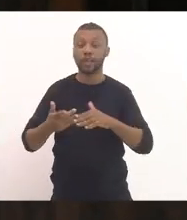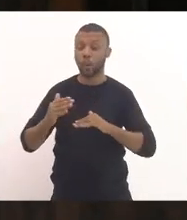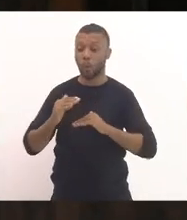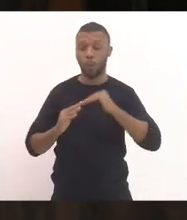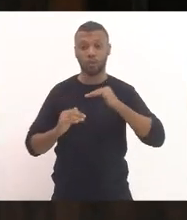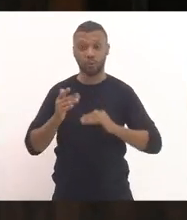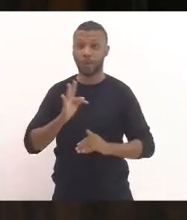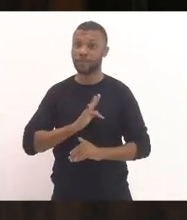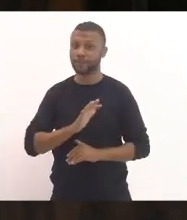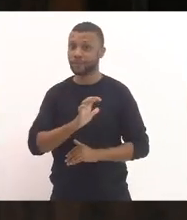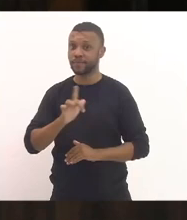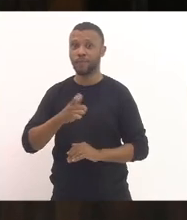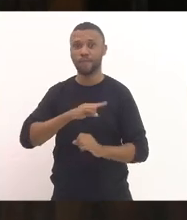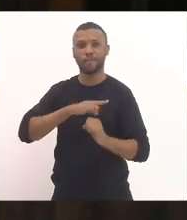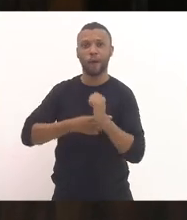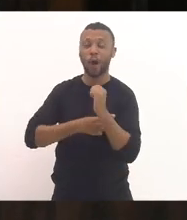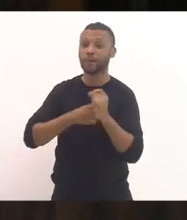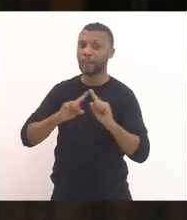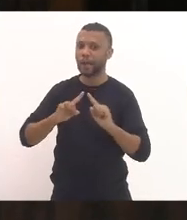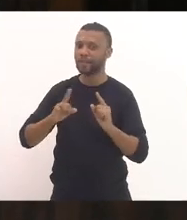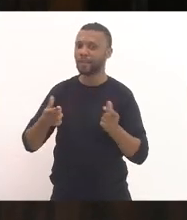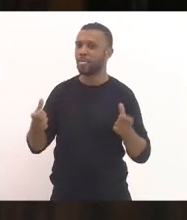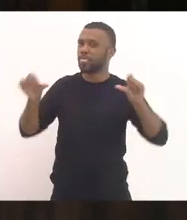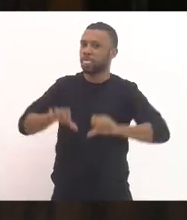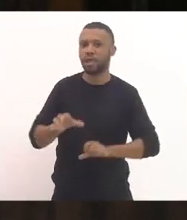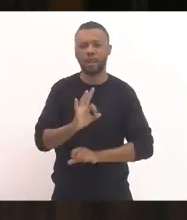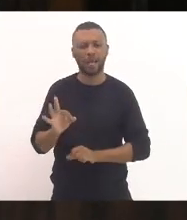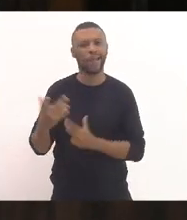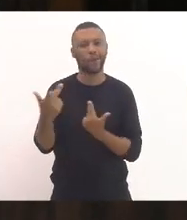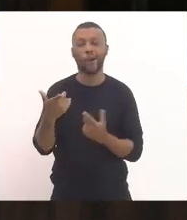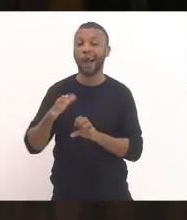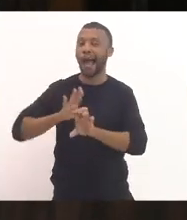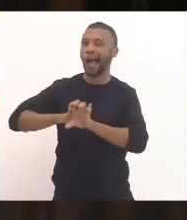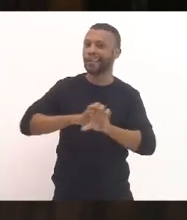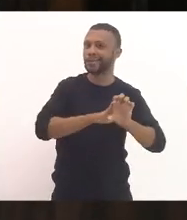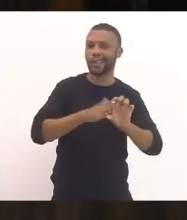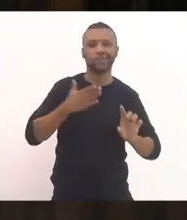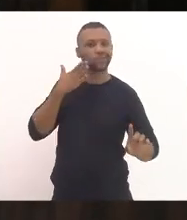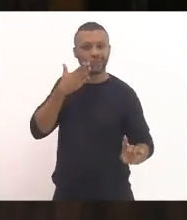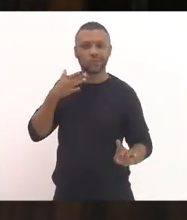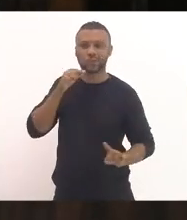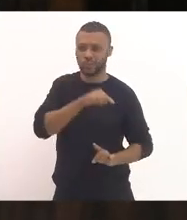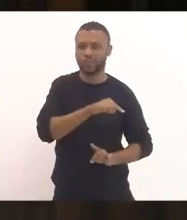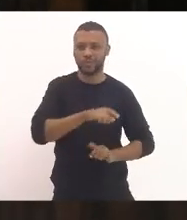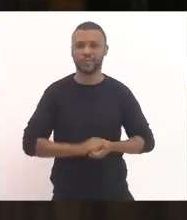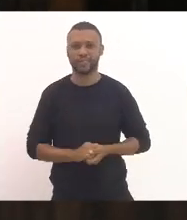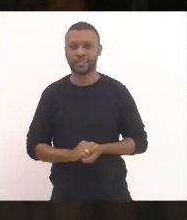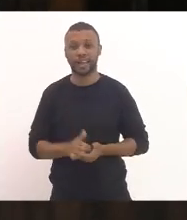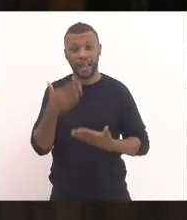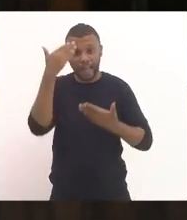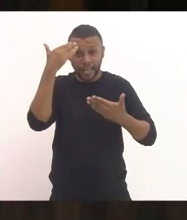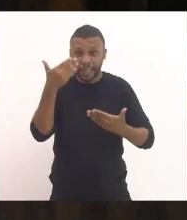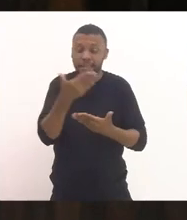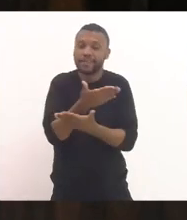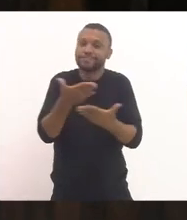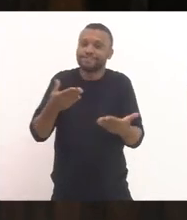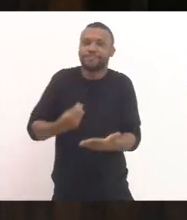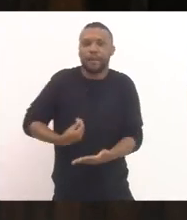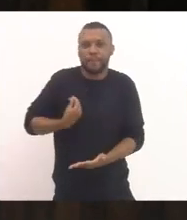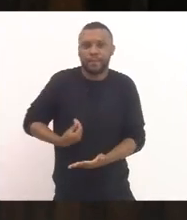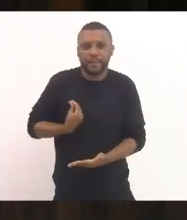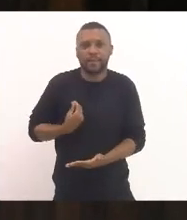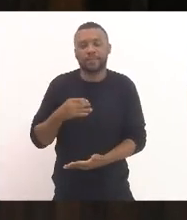forte mas não conseguiram não passaram como dizem eles né que tá no momento da nesse a palavra a presença também